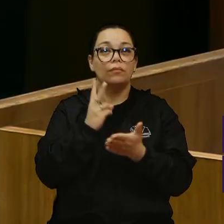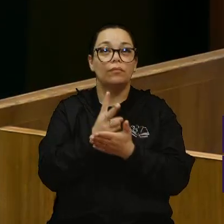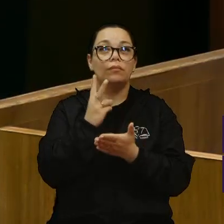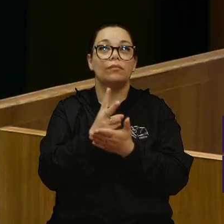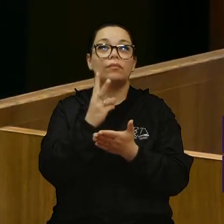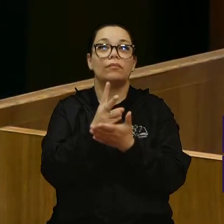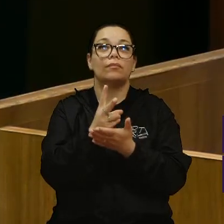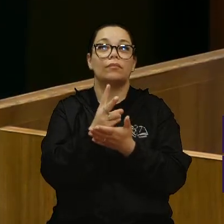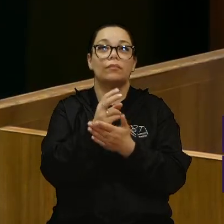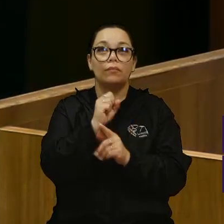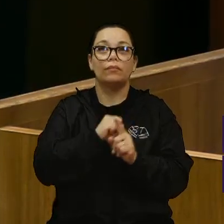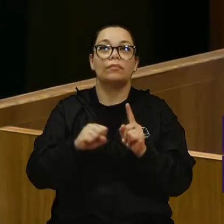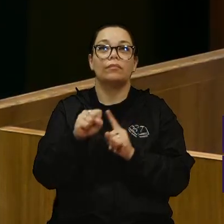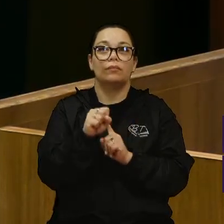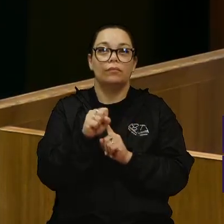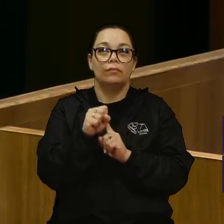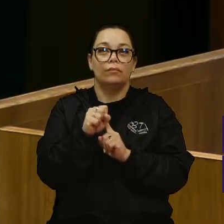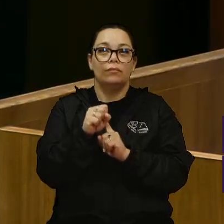projetos sociais.